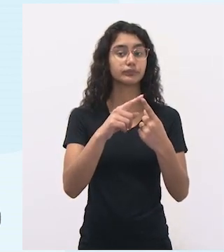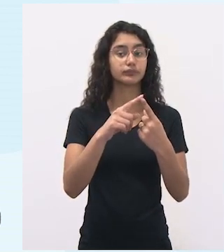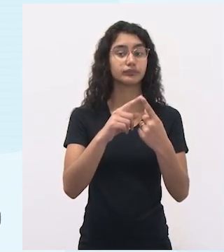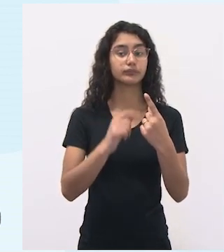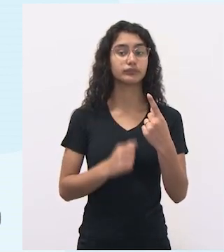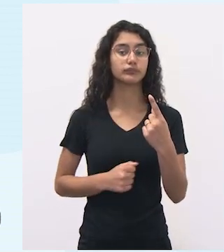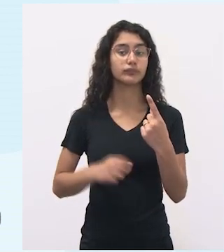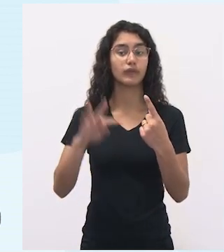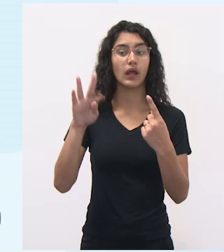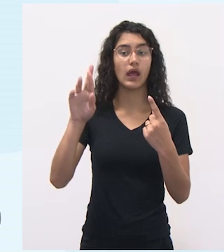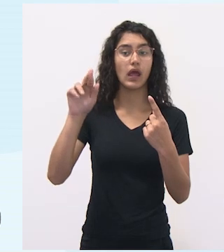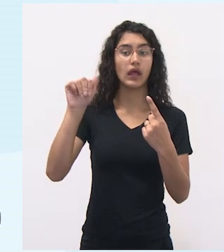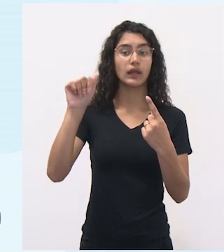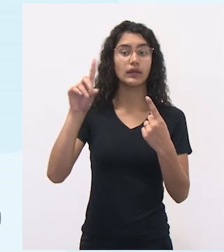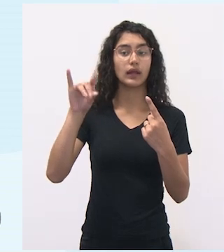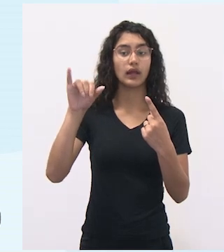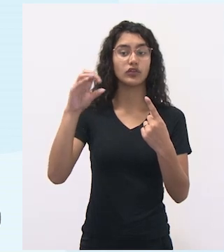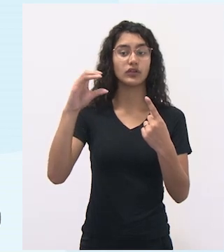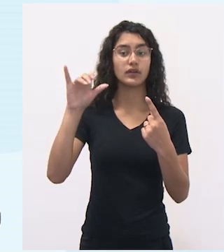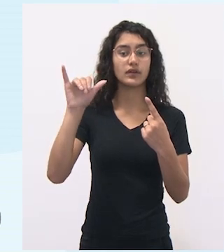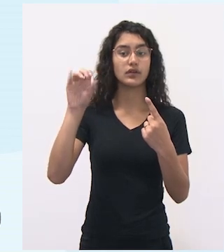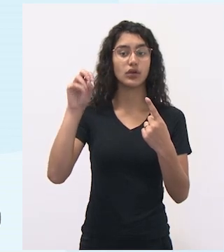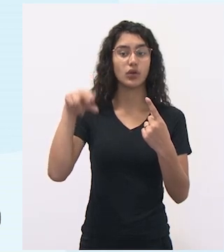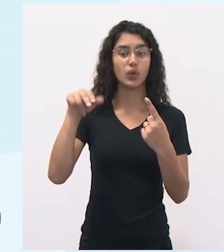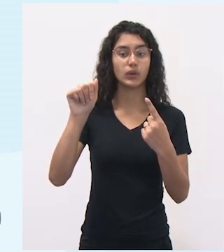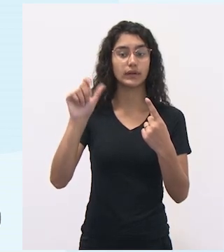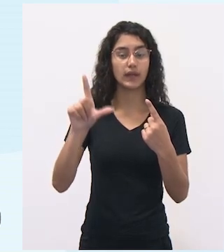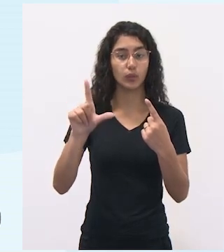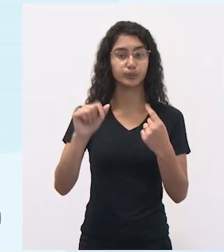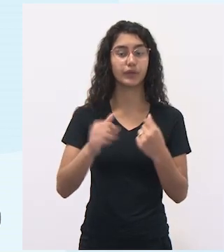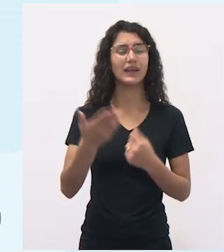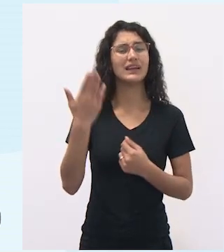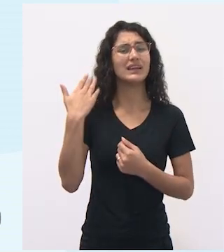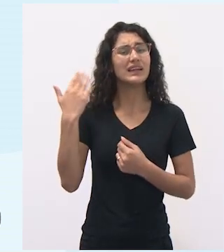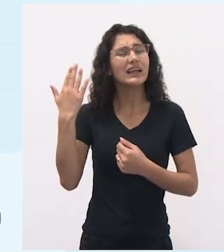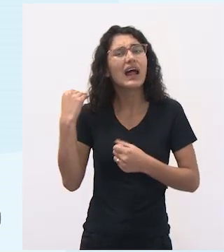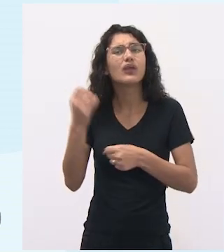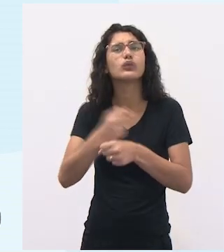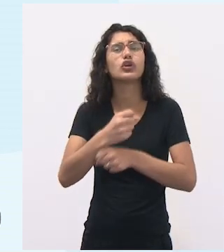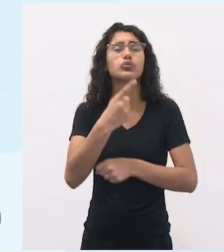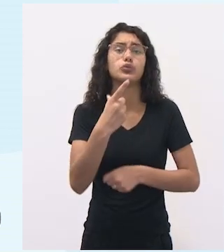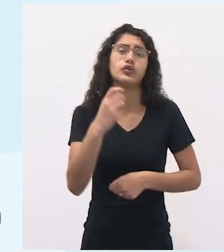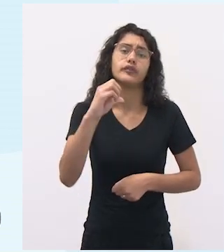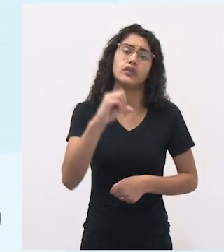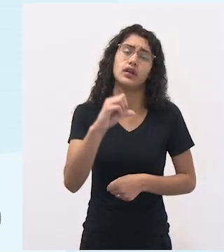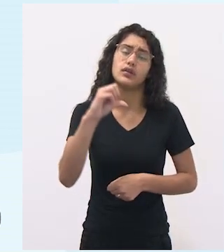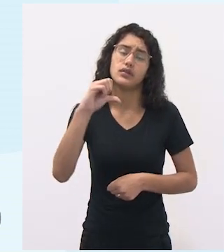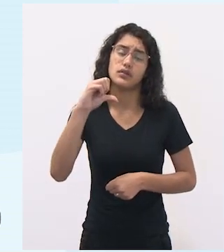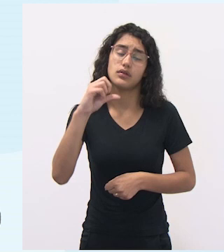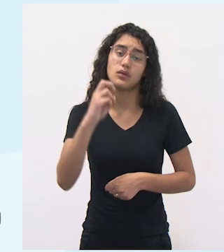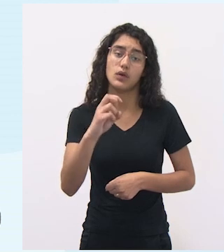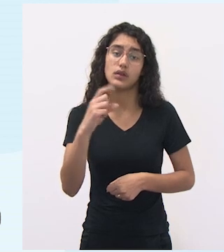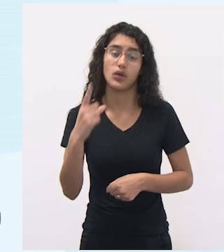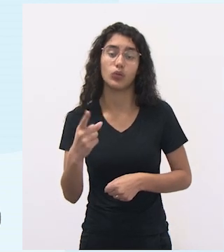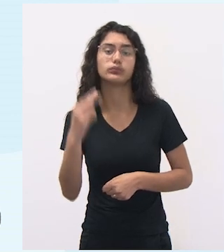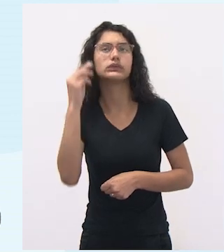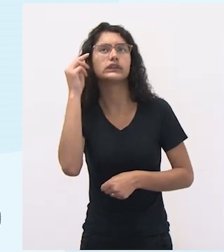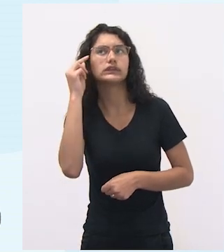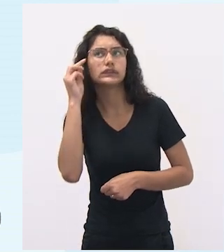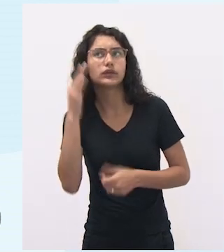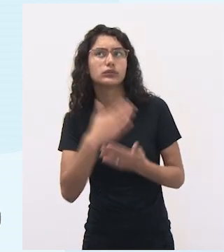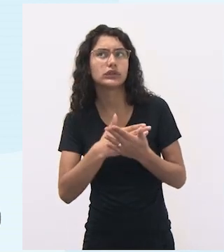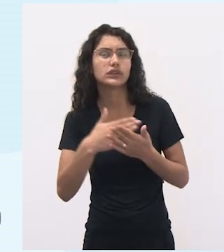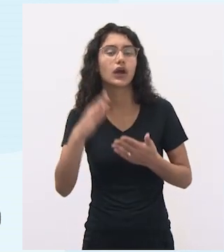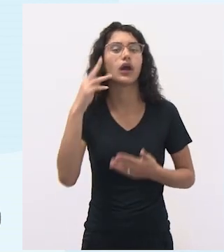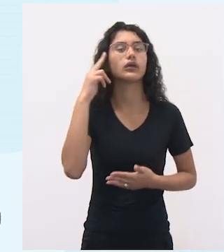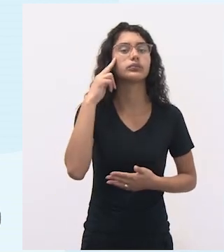a Bloom e seus colaboradores, né, lá em 1951, quando eles começaram a pensar como que a gente